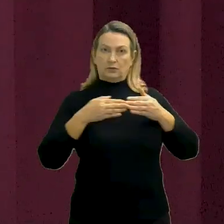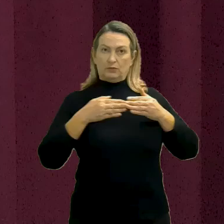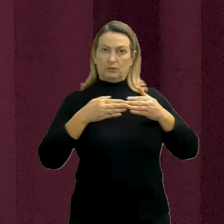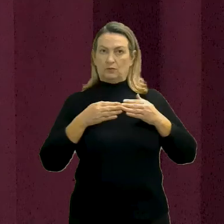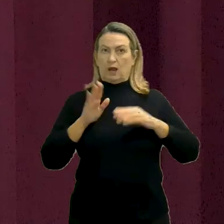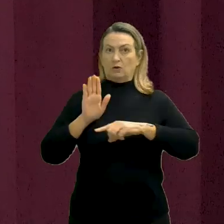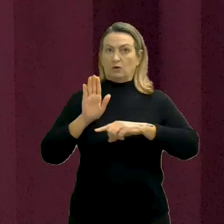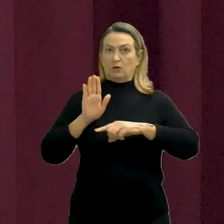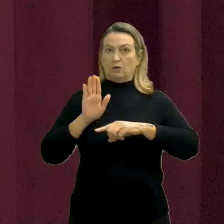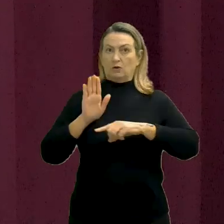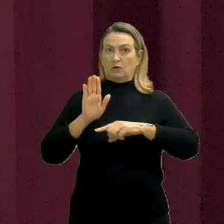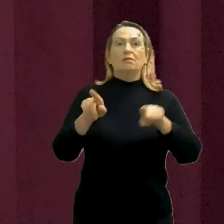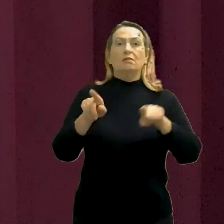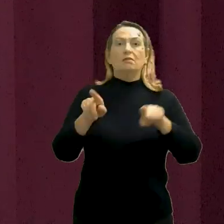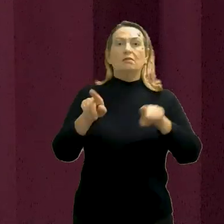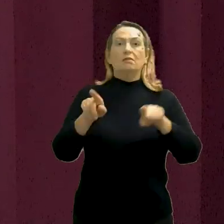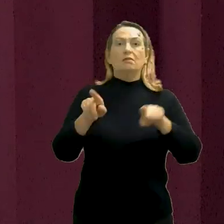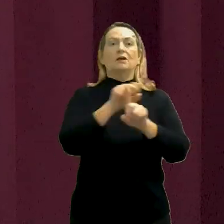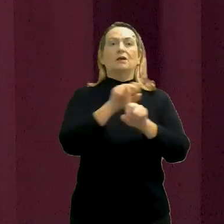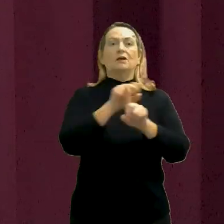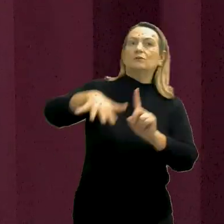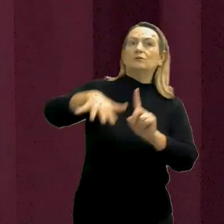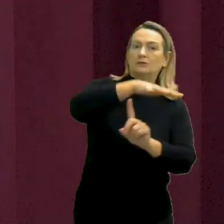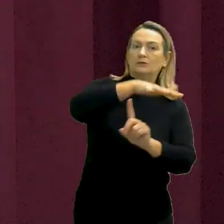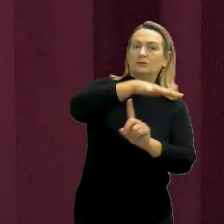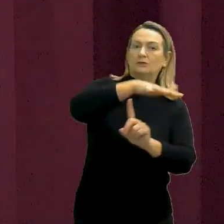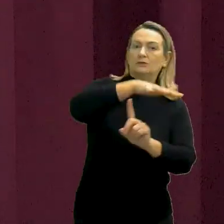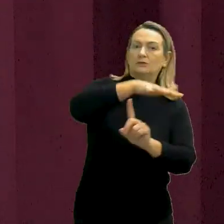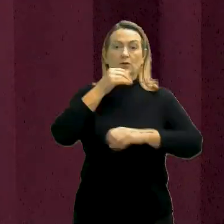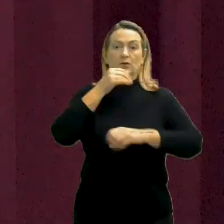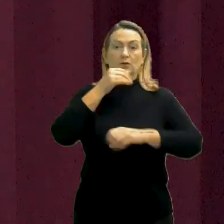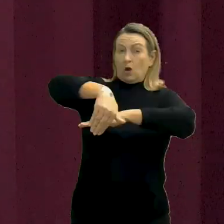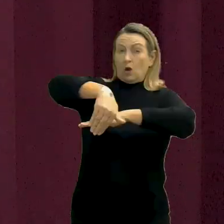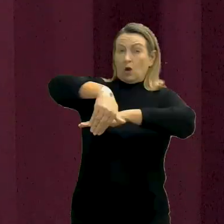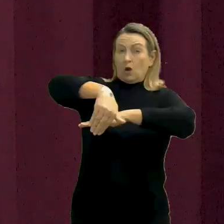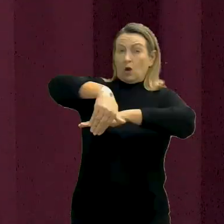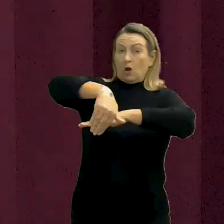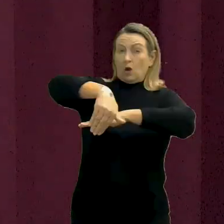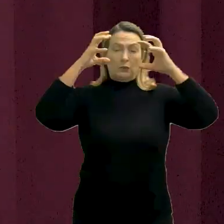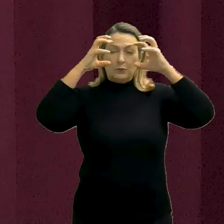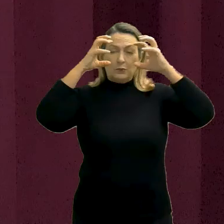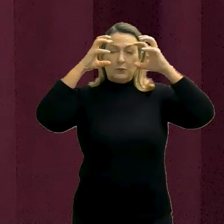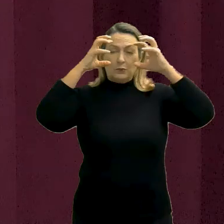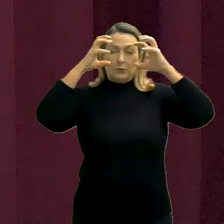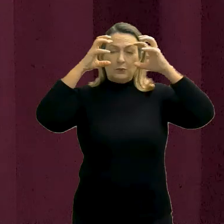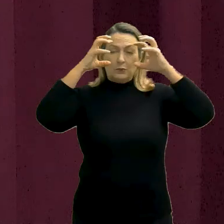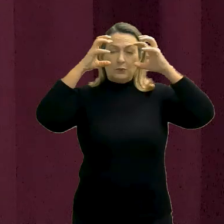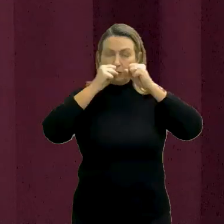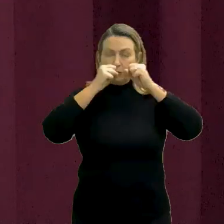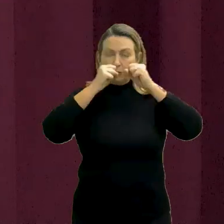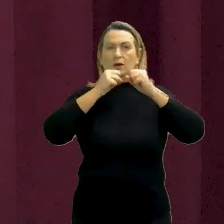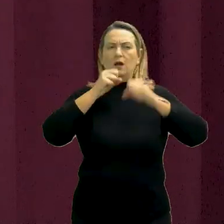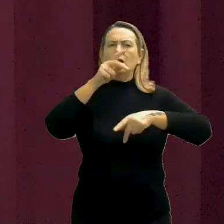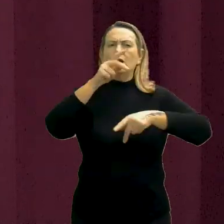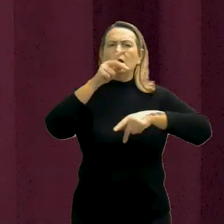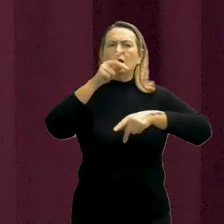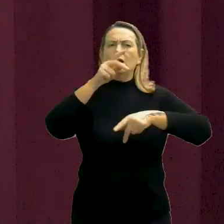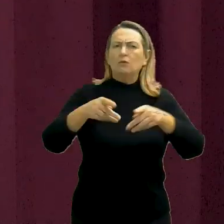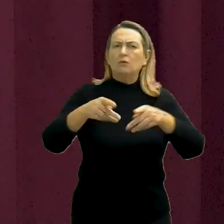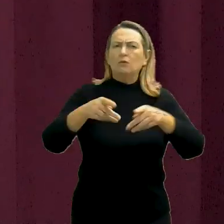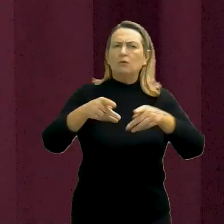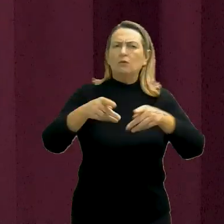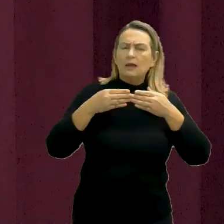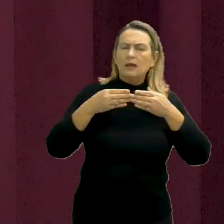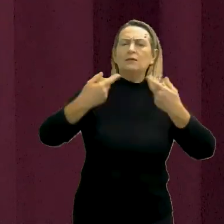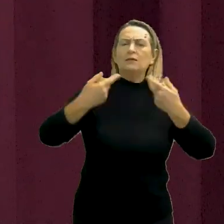iluminação necessária naquela rua e que é escura e que a população reivindica e você mostra para o poder